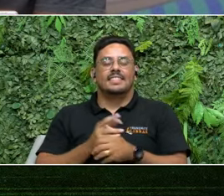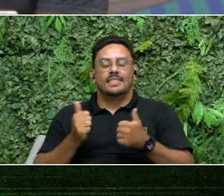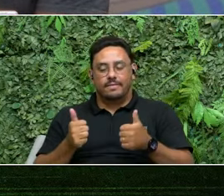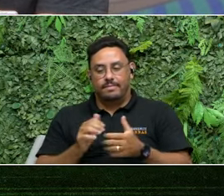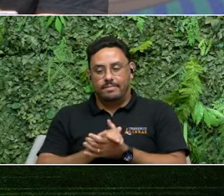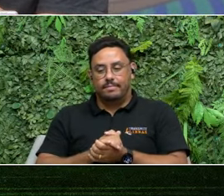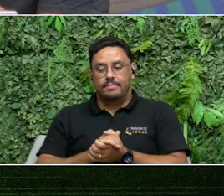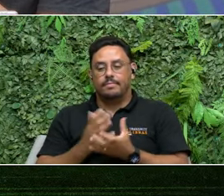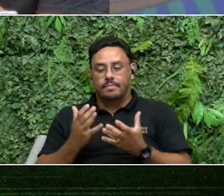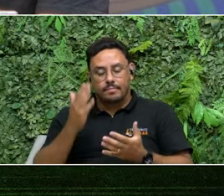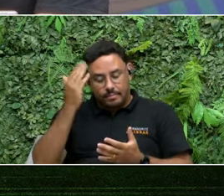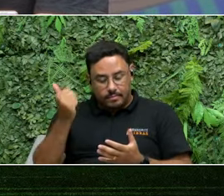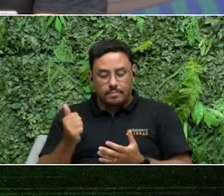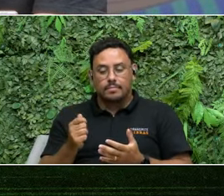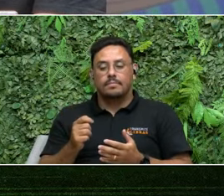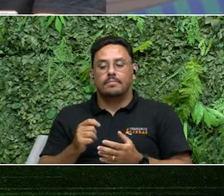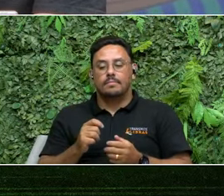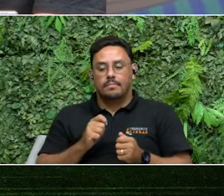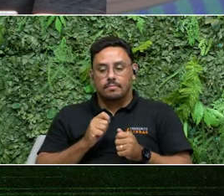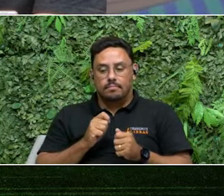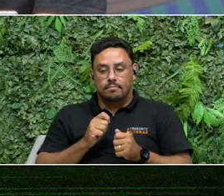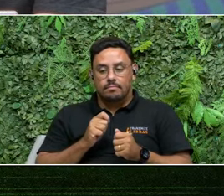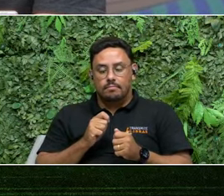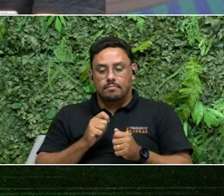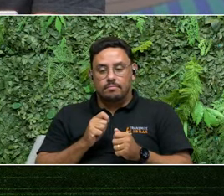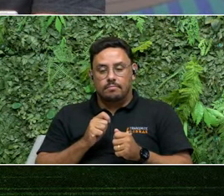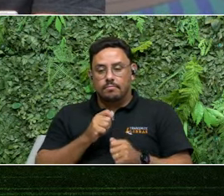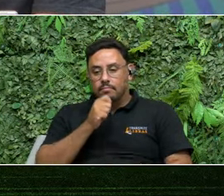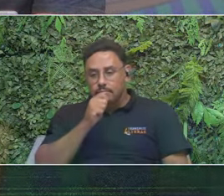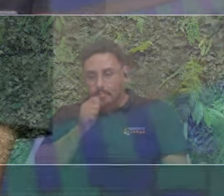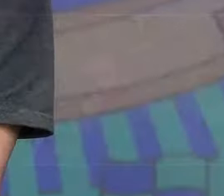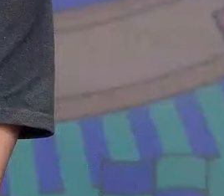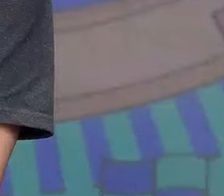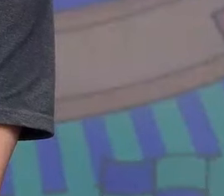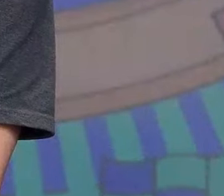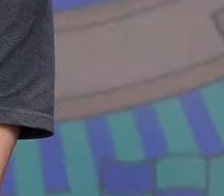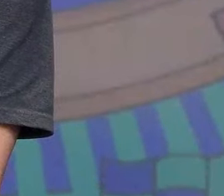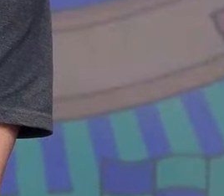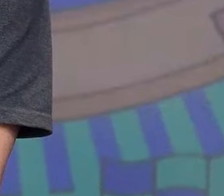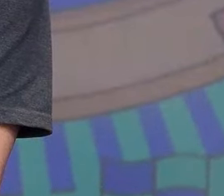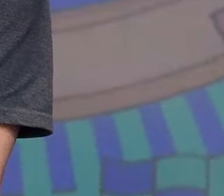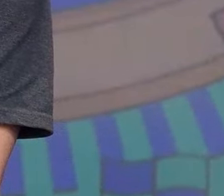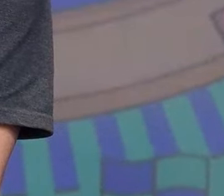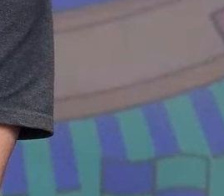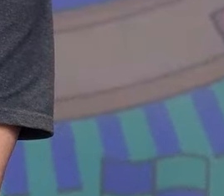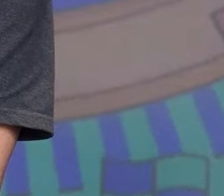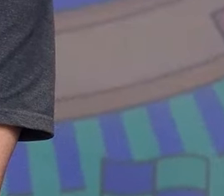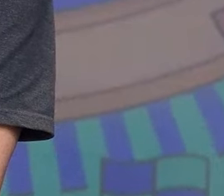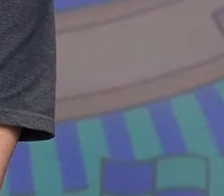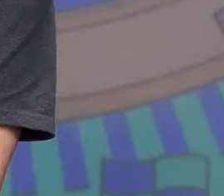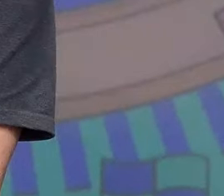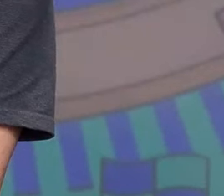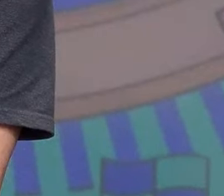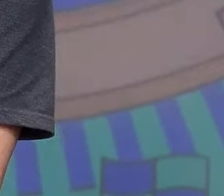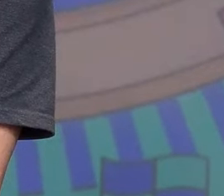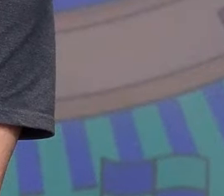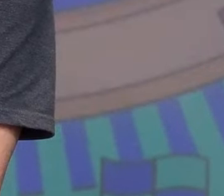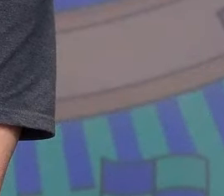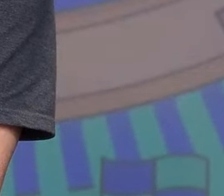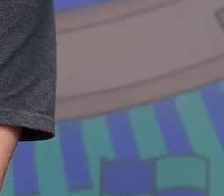ó quero saber dos nossos repórteres então que a gente acompanhou parte das entrevistas